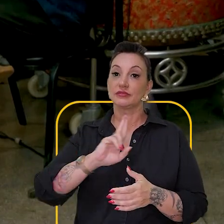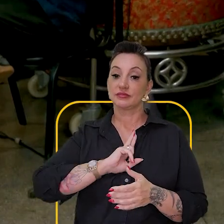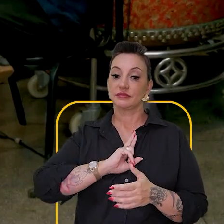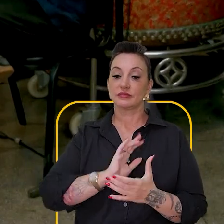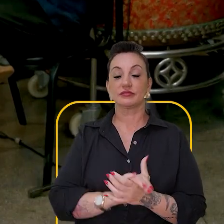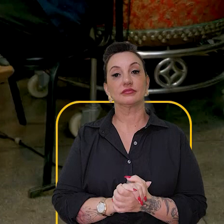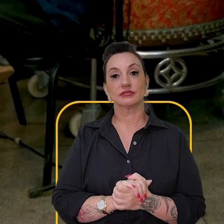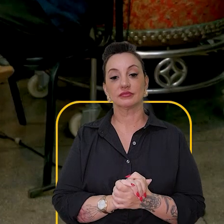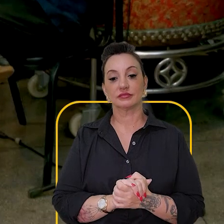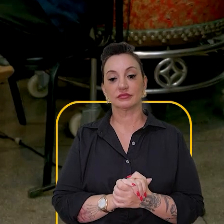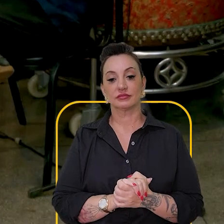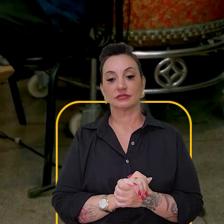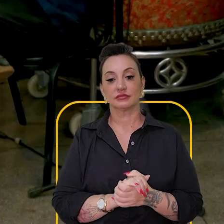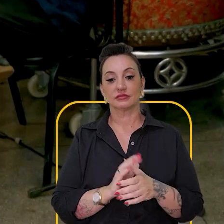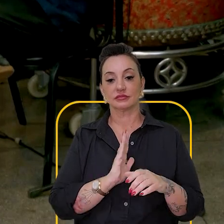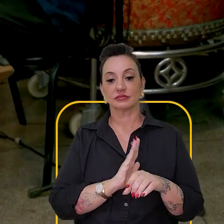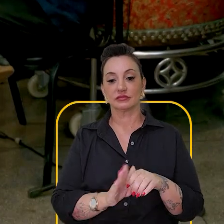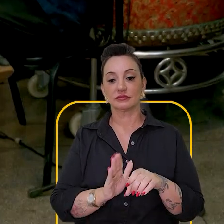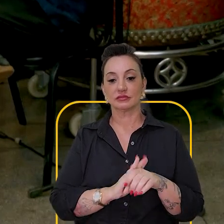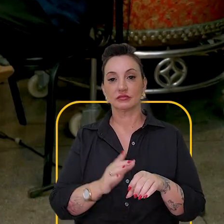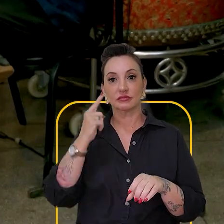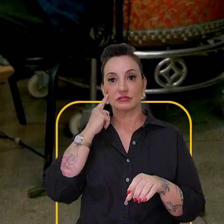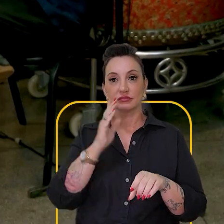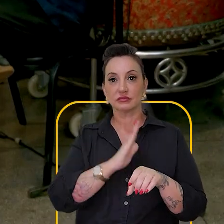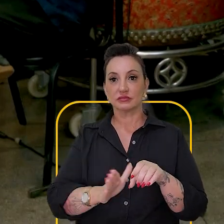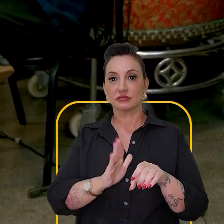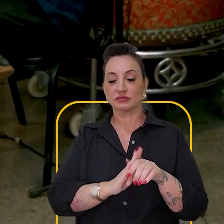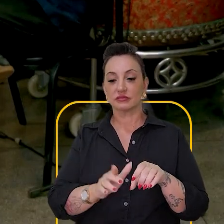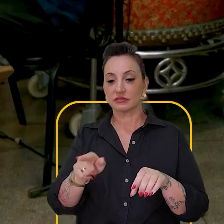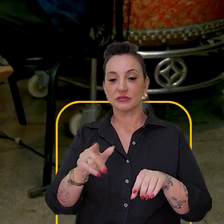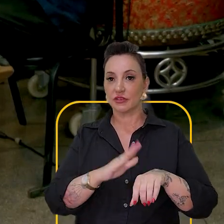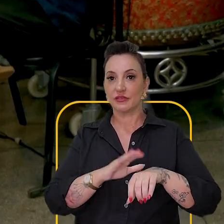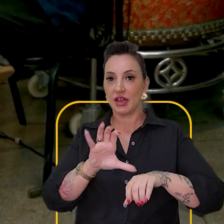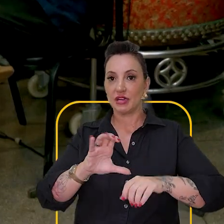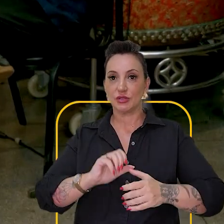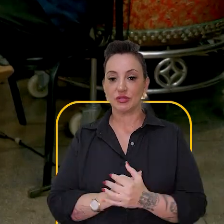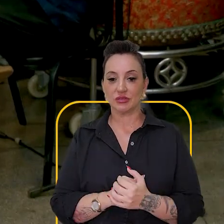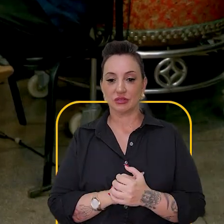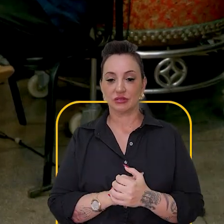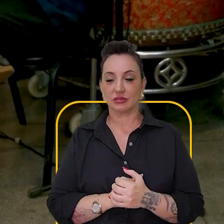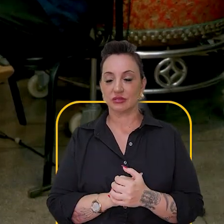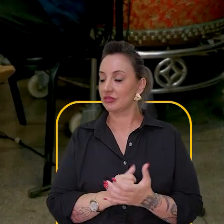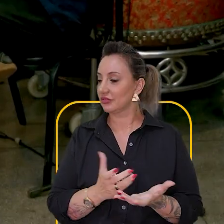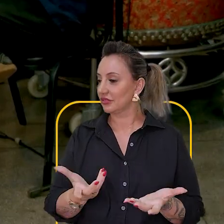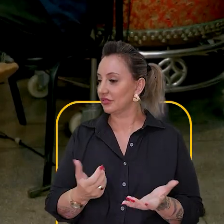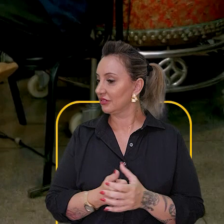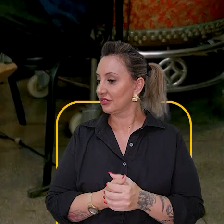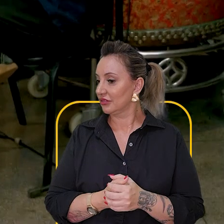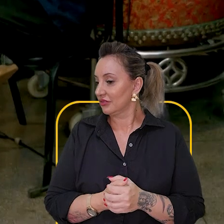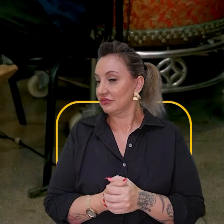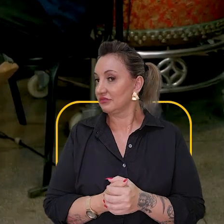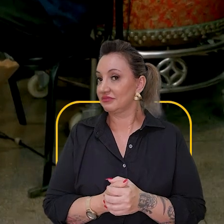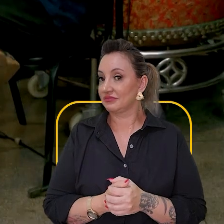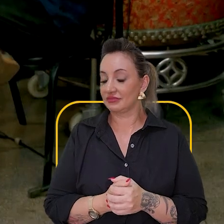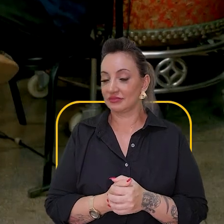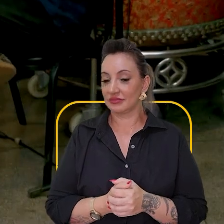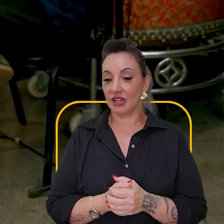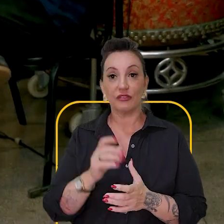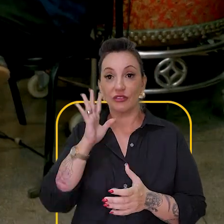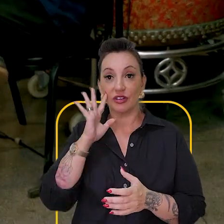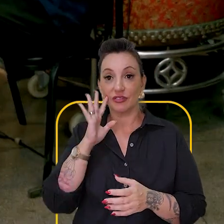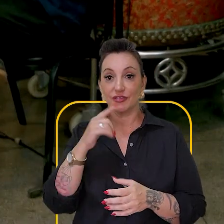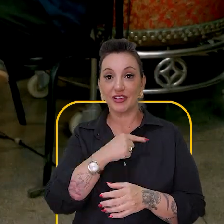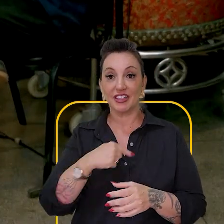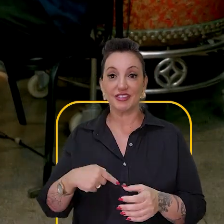Resposta dela eu corto o tomate pensando em cortar tomate você não faz isso pura